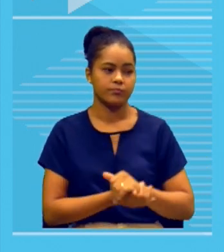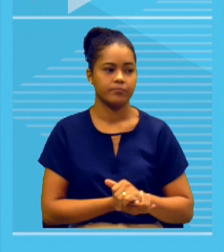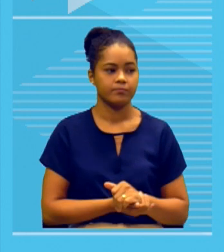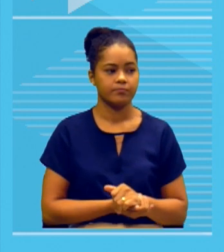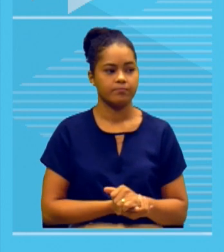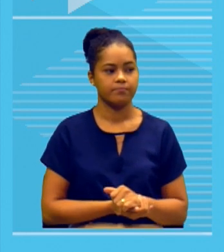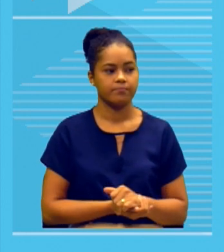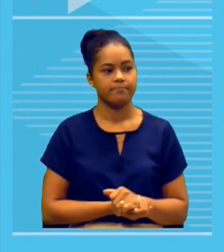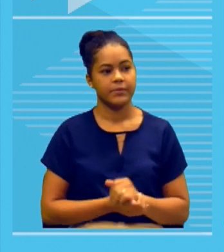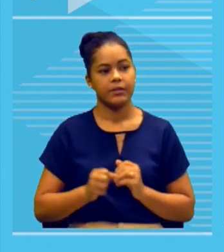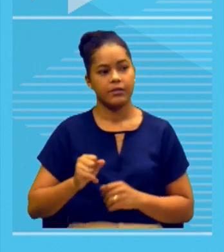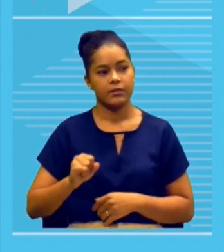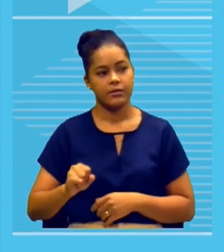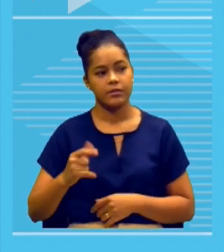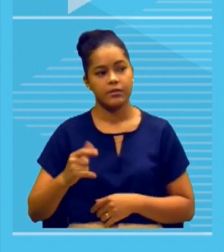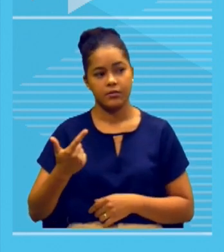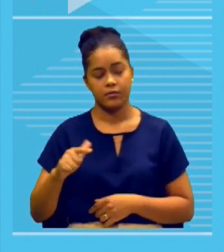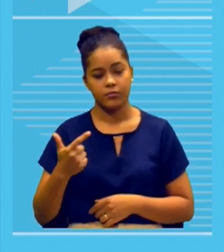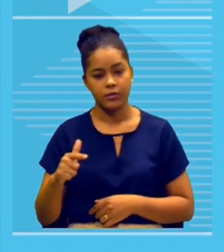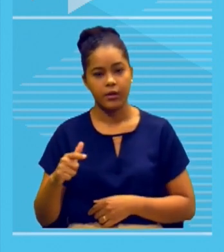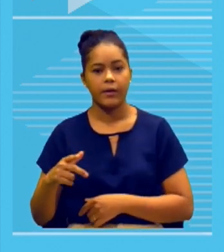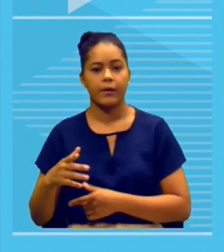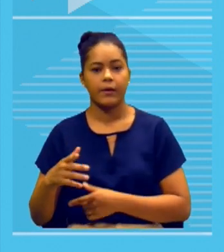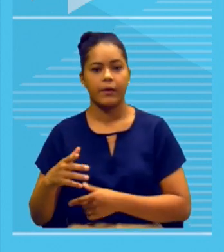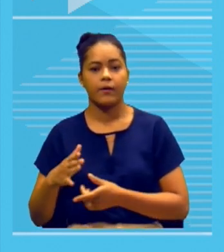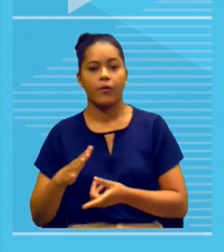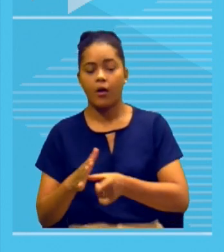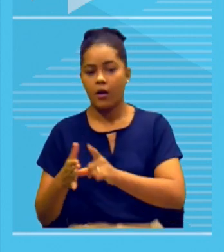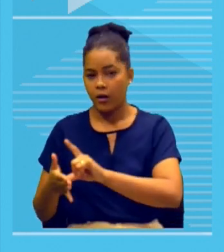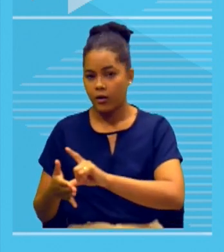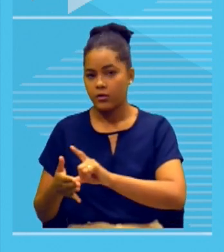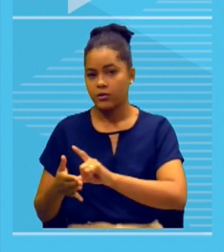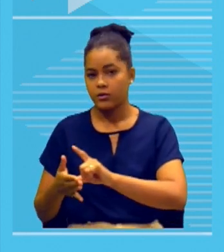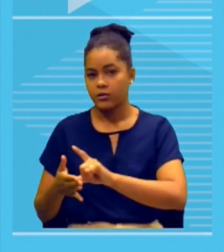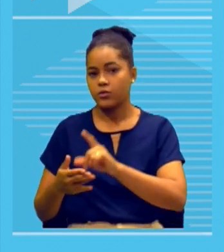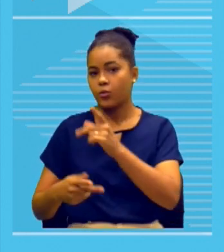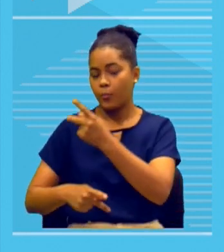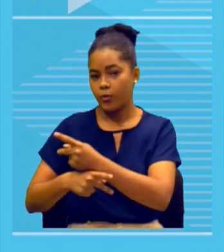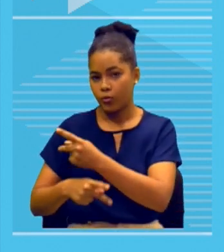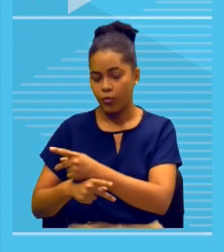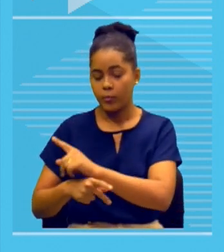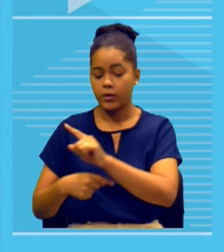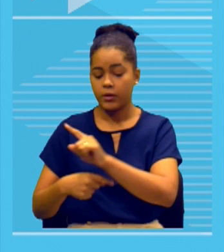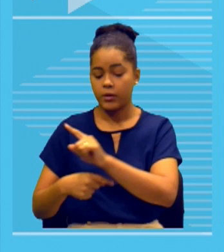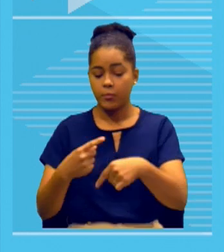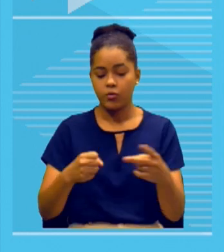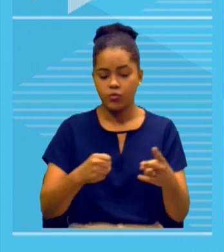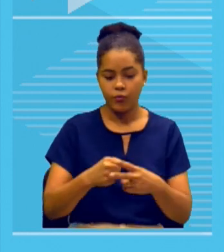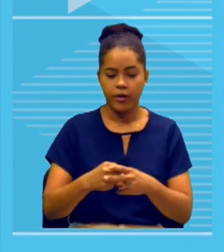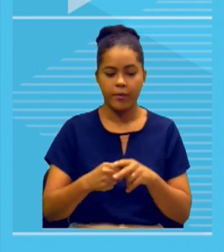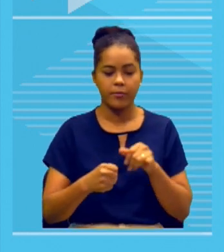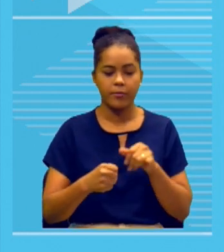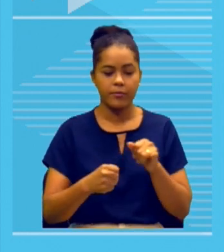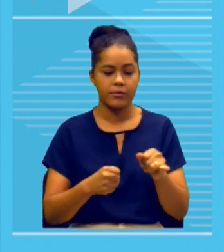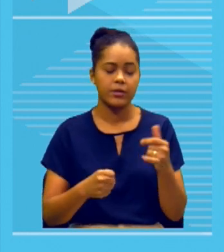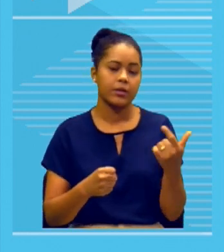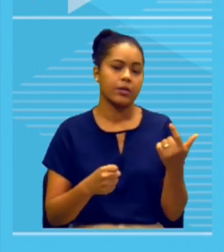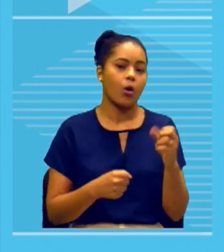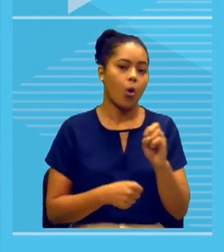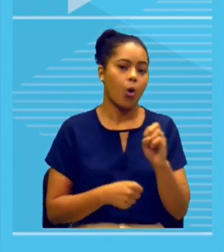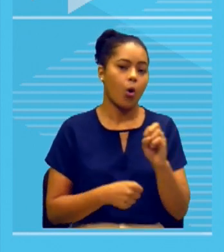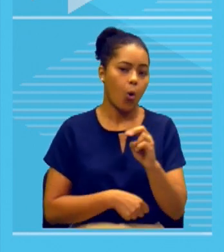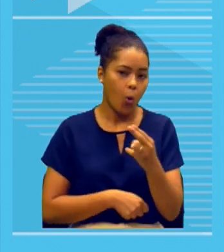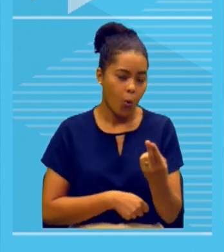mesoclise você terá a ênclise então se você souber tudo sobre próclise